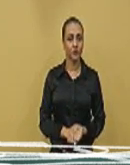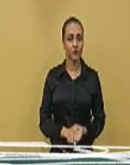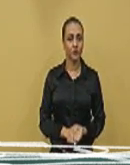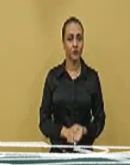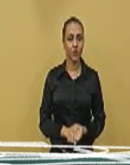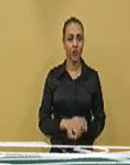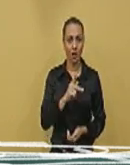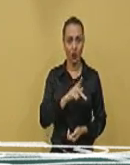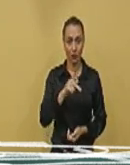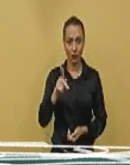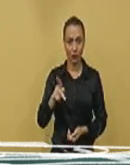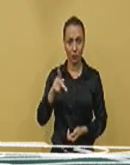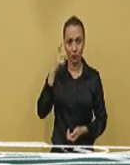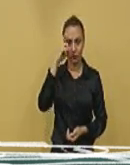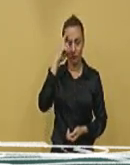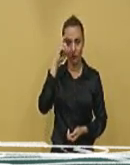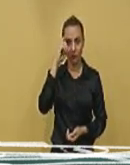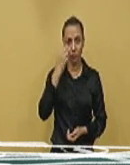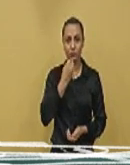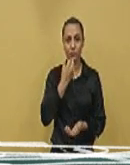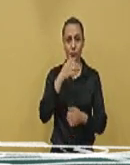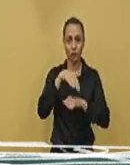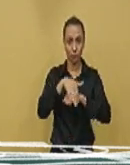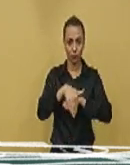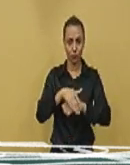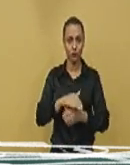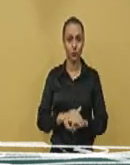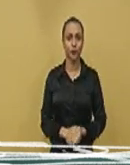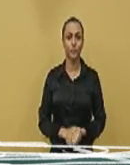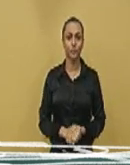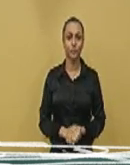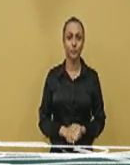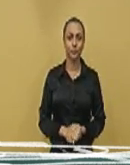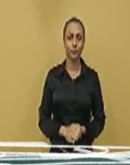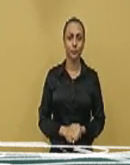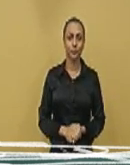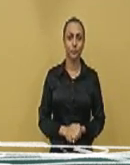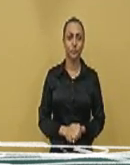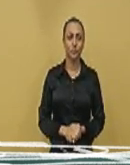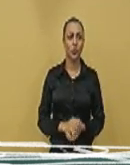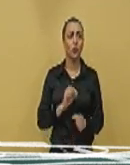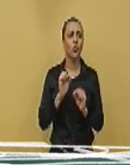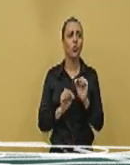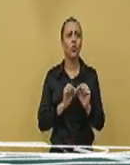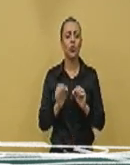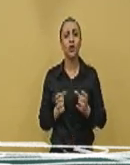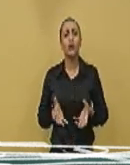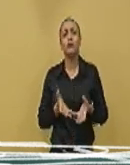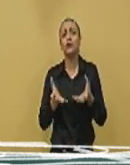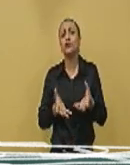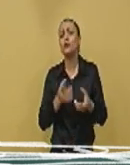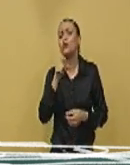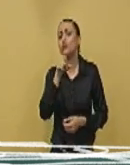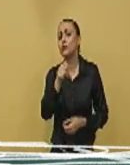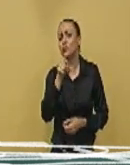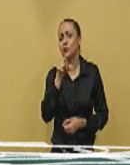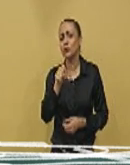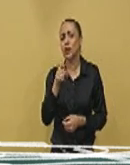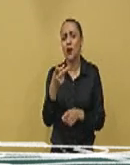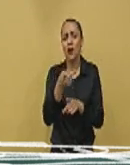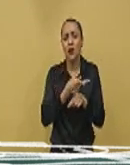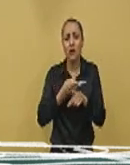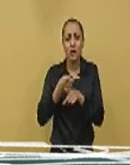Professora Liane, boa noite. Professora Liane, o que motivou a senhora a procurar